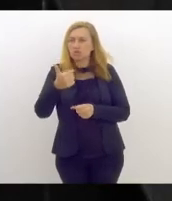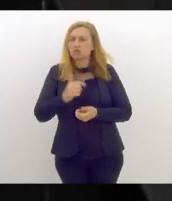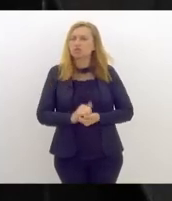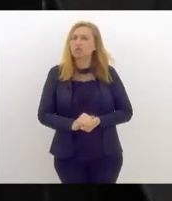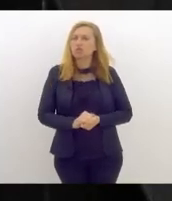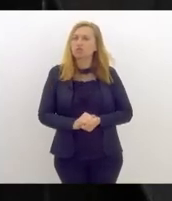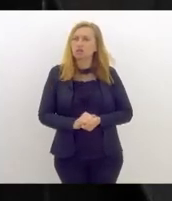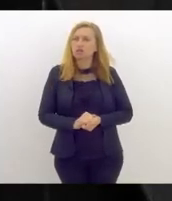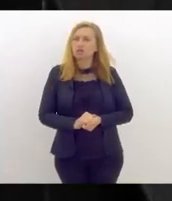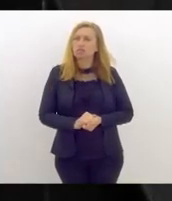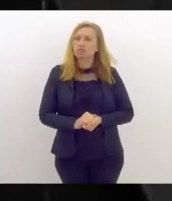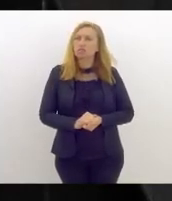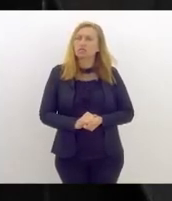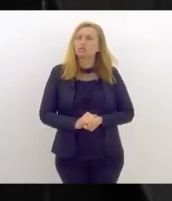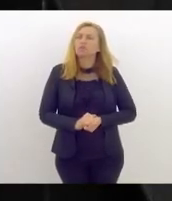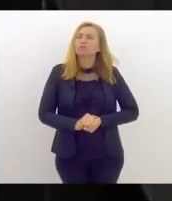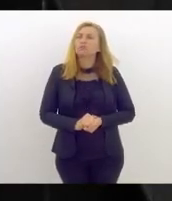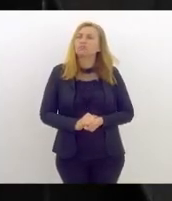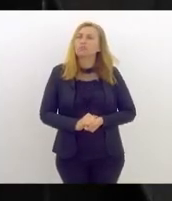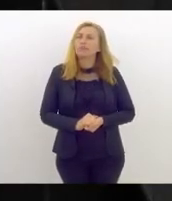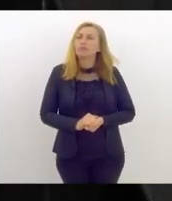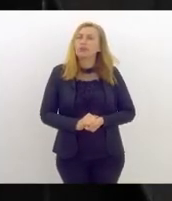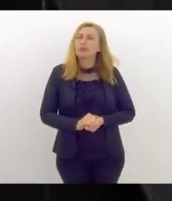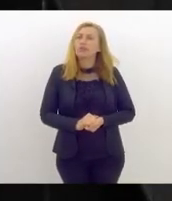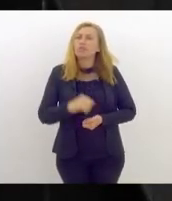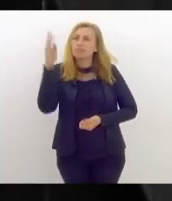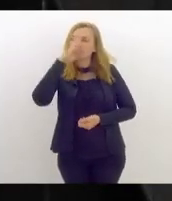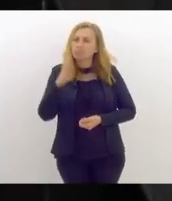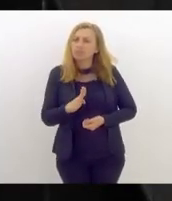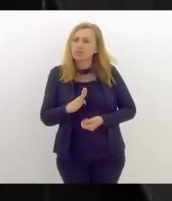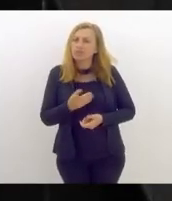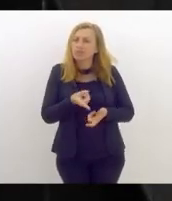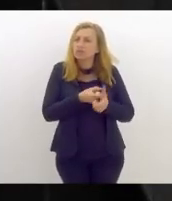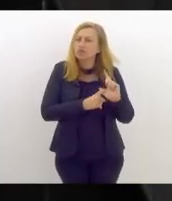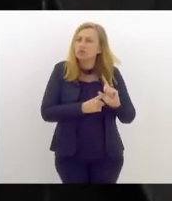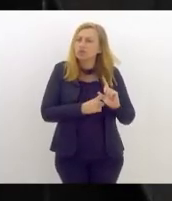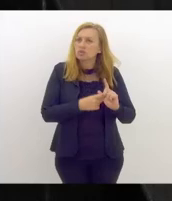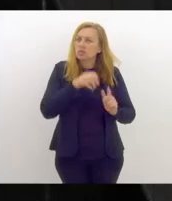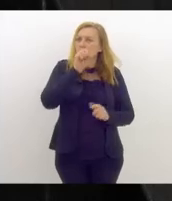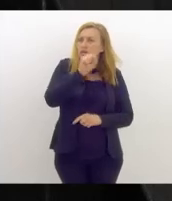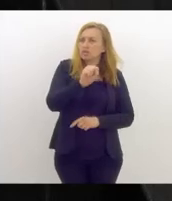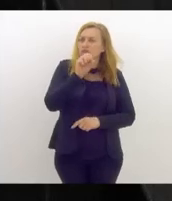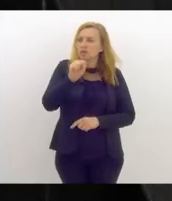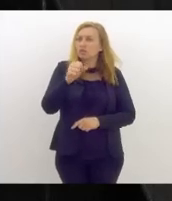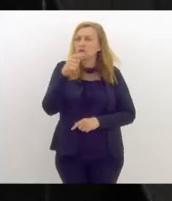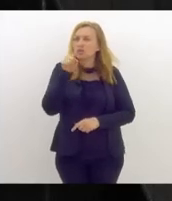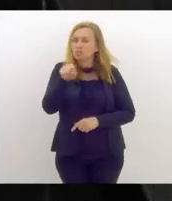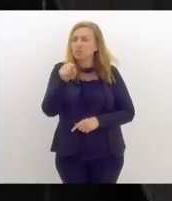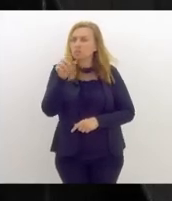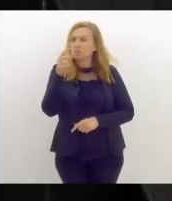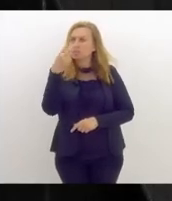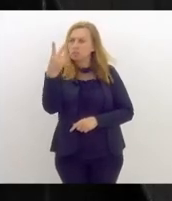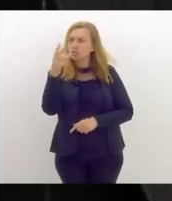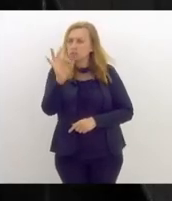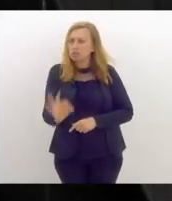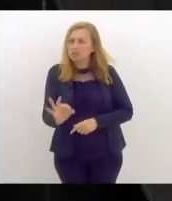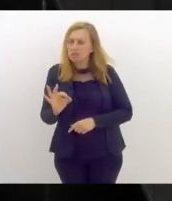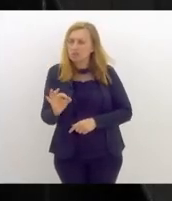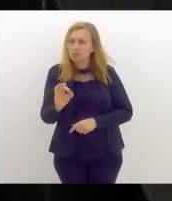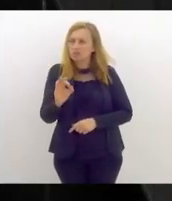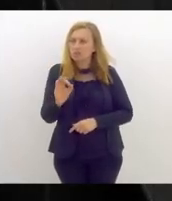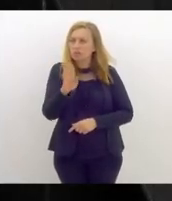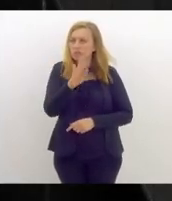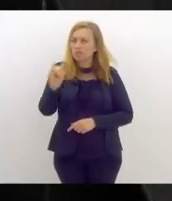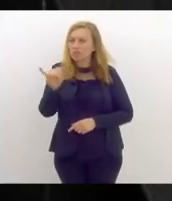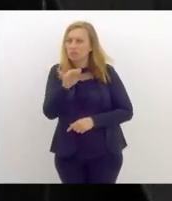segundo esse mapa do fundo militar internacional o Brasil tem endividamento médio de 88.2% do PIB não é baixo é